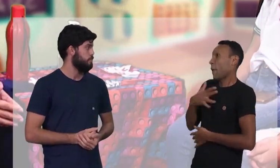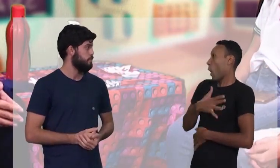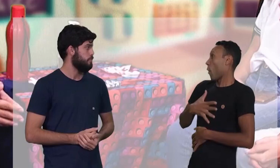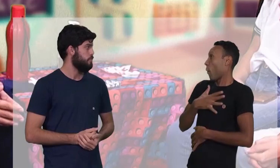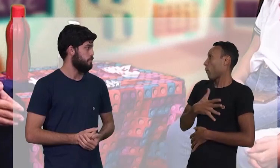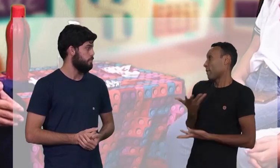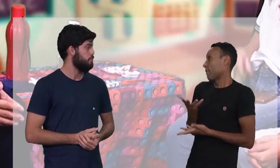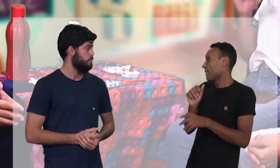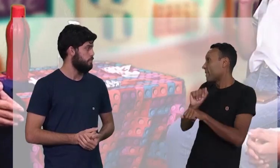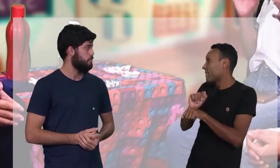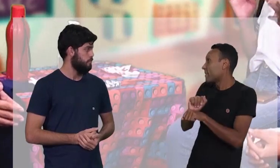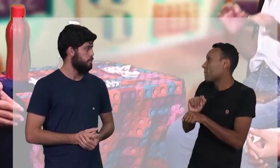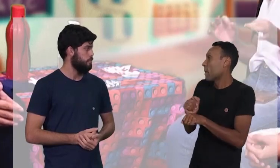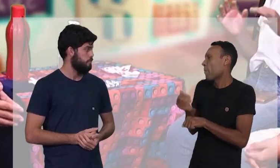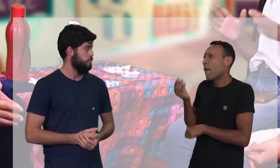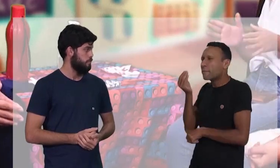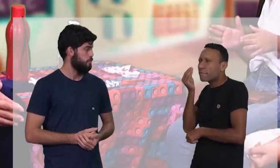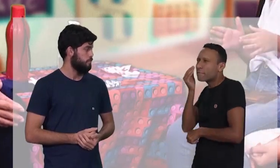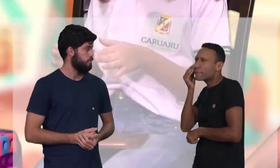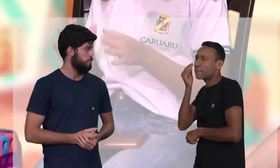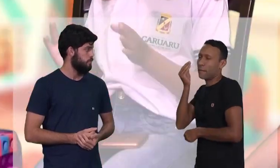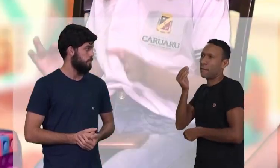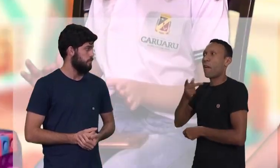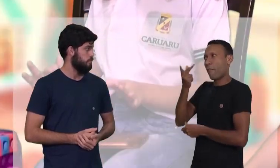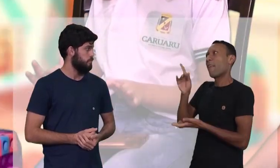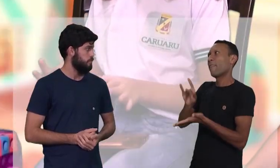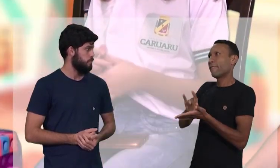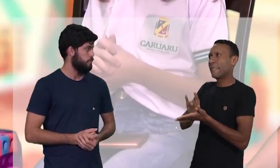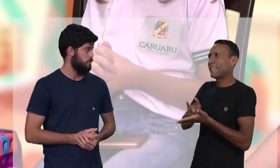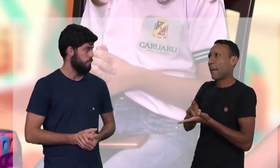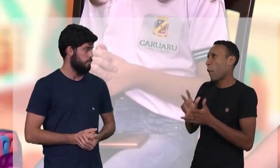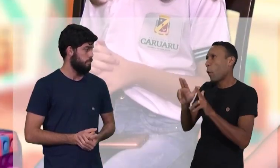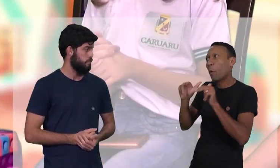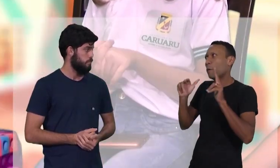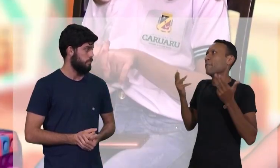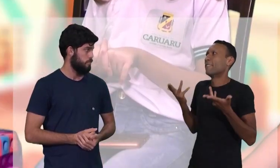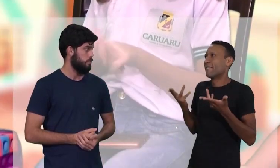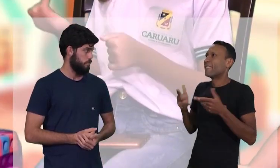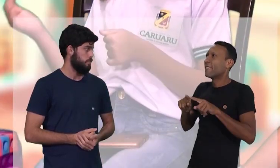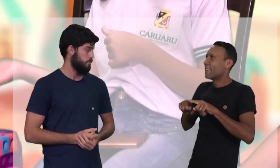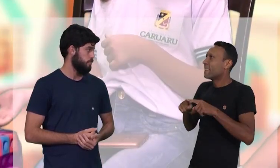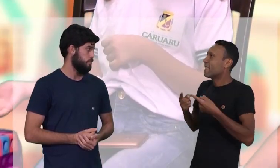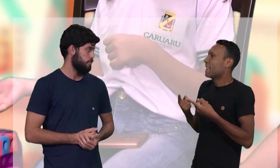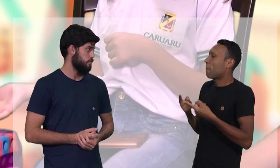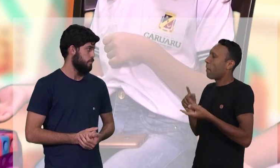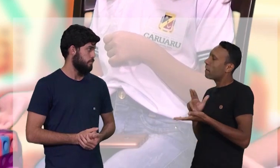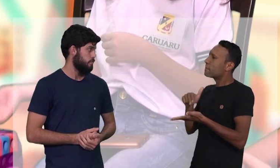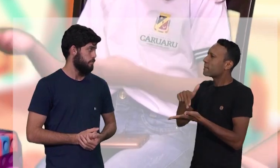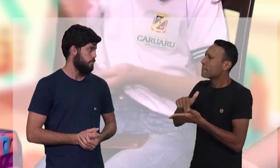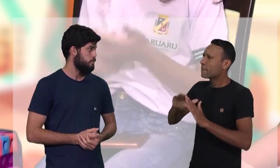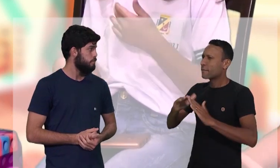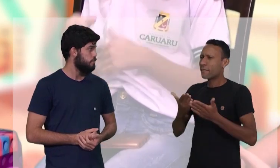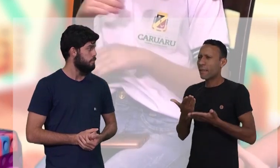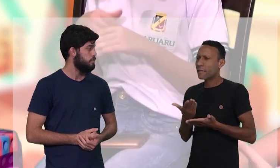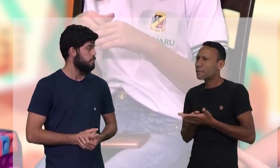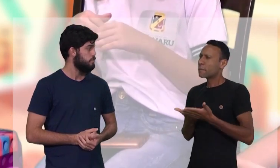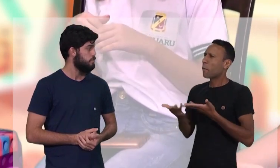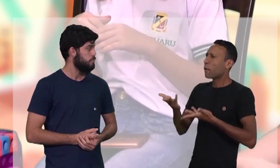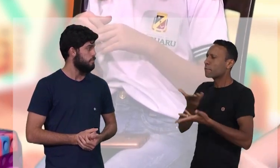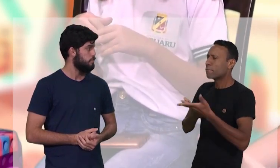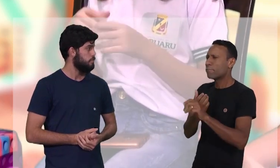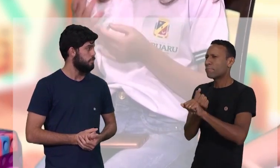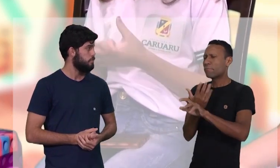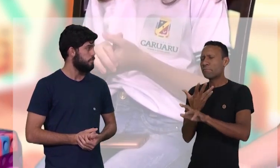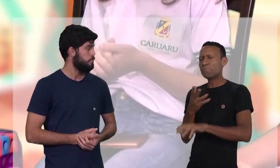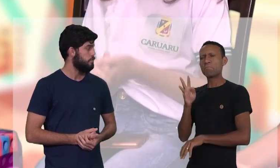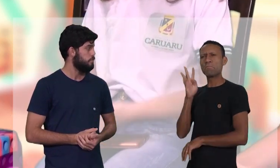práticas experimentais, eu vou falar a verdade, que eu nunca tinha estudado isso. Mas cheguei lá na escola, comecei a ter aulas e